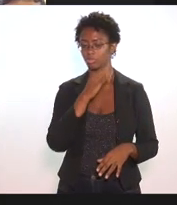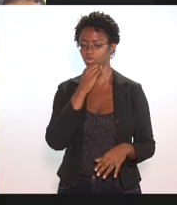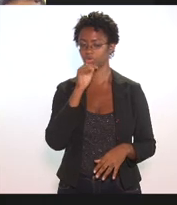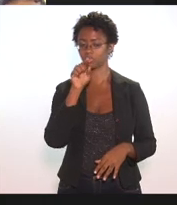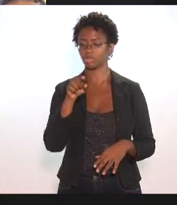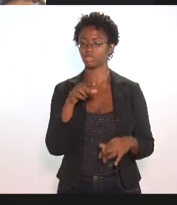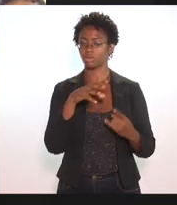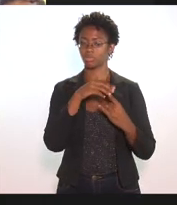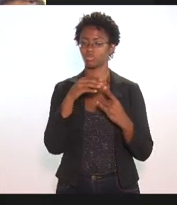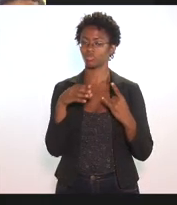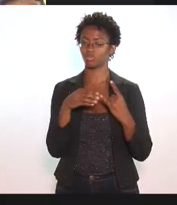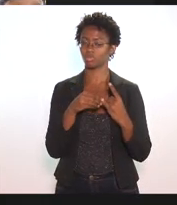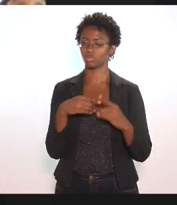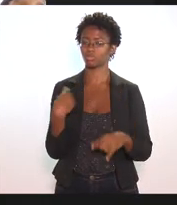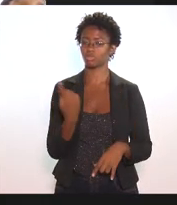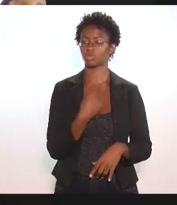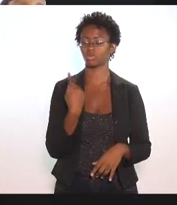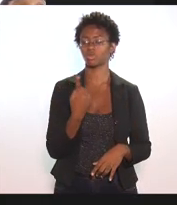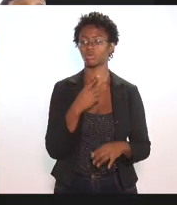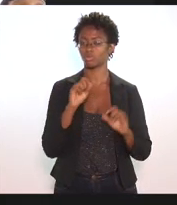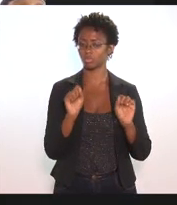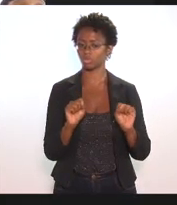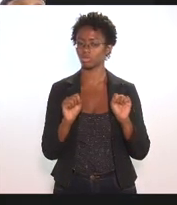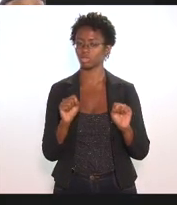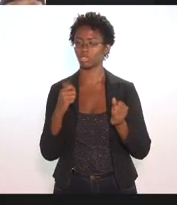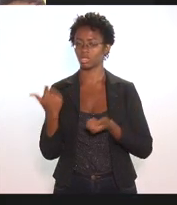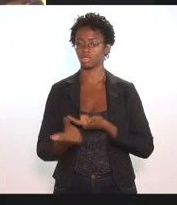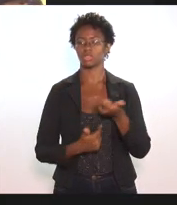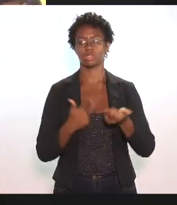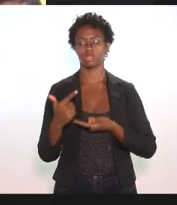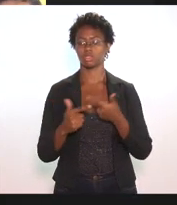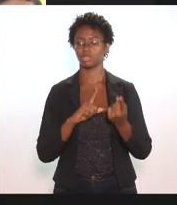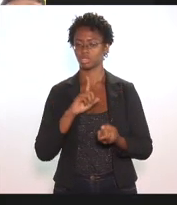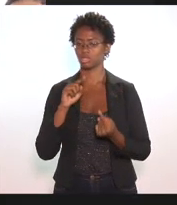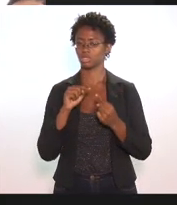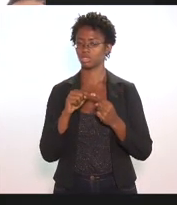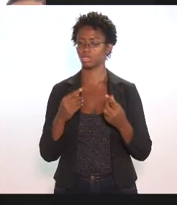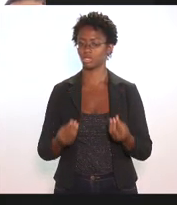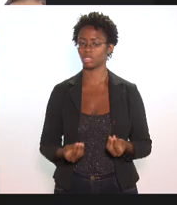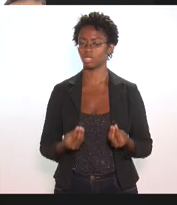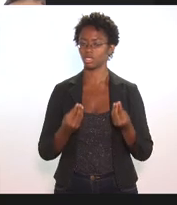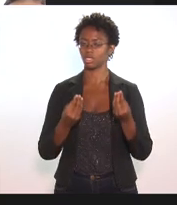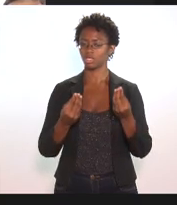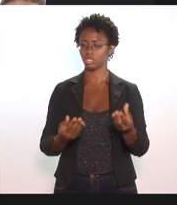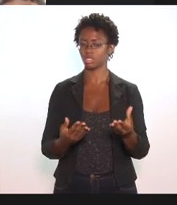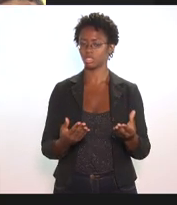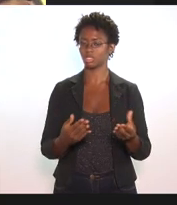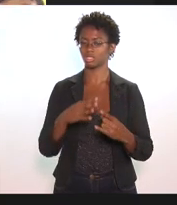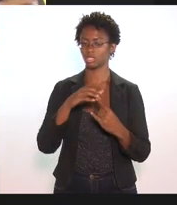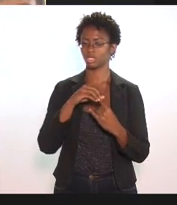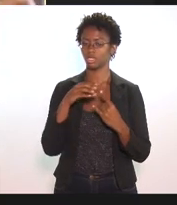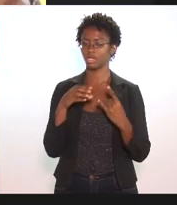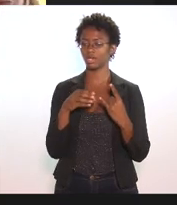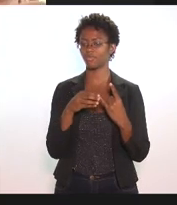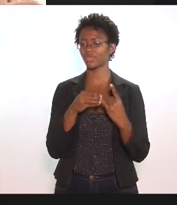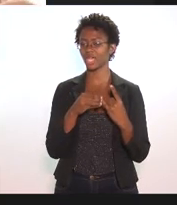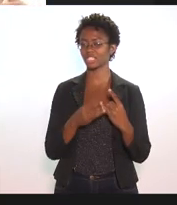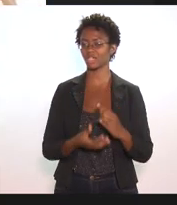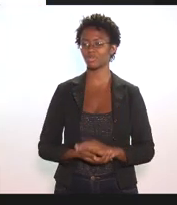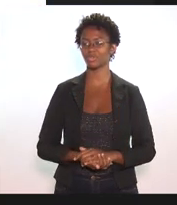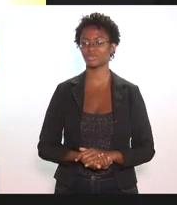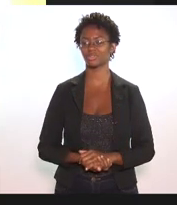eles possam legitimamente trabalhar em cima do que foi oferecido pela Fiocruz. Porque eu não sei qual é a monta do projeto